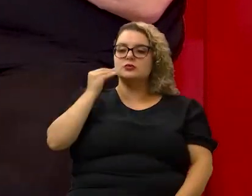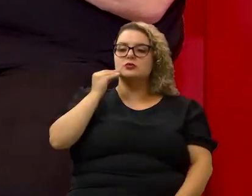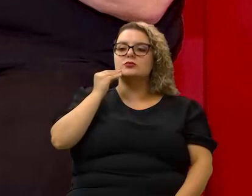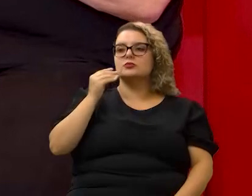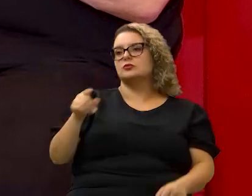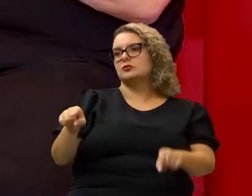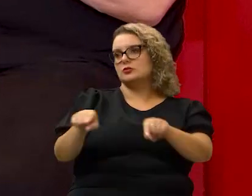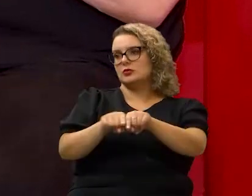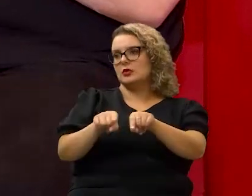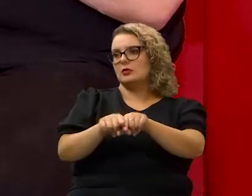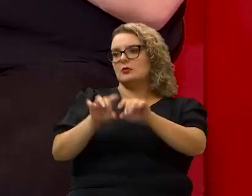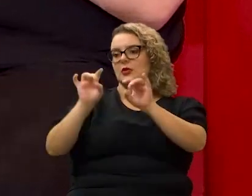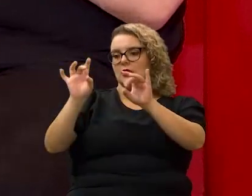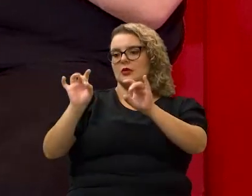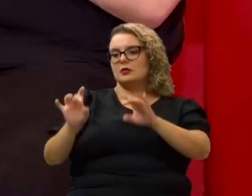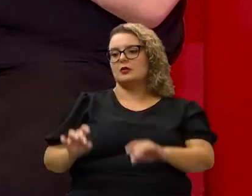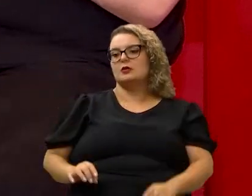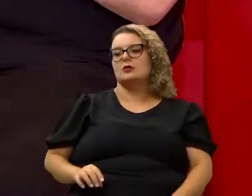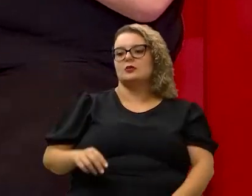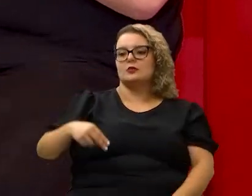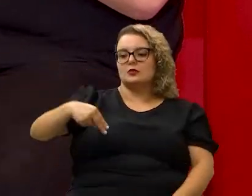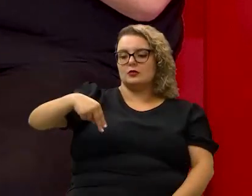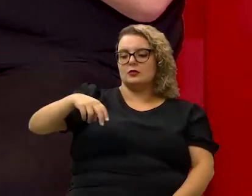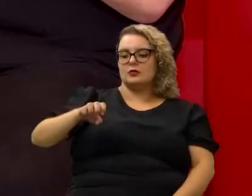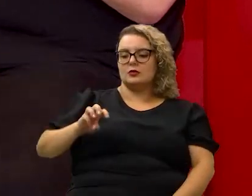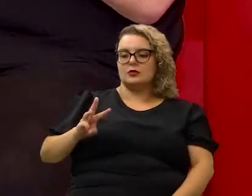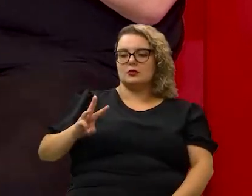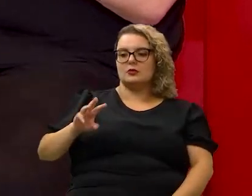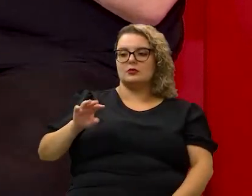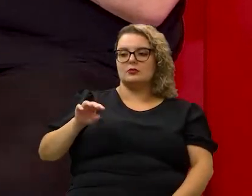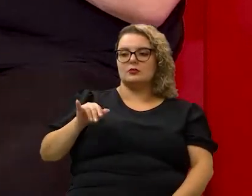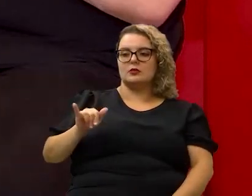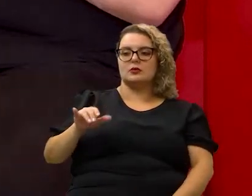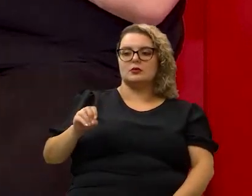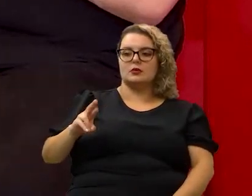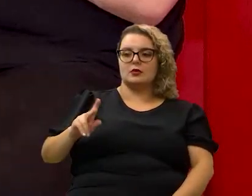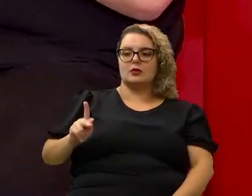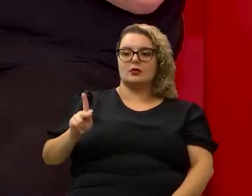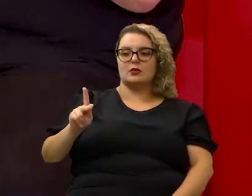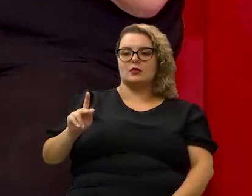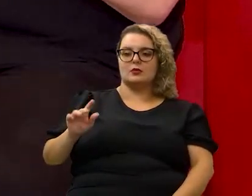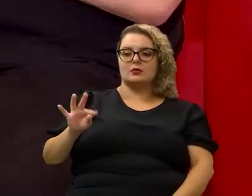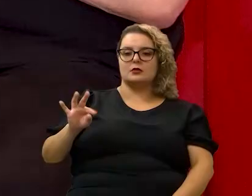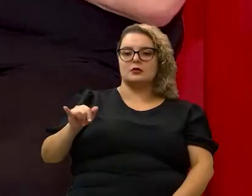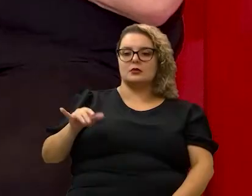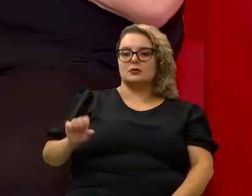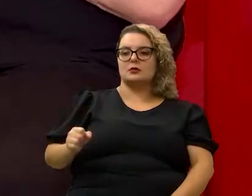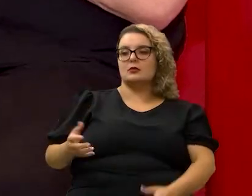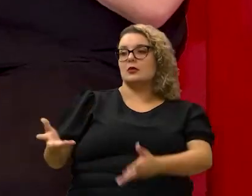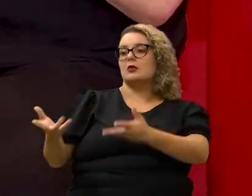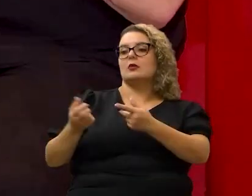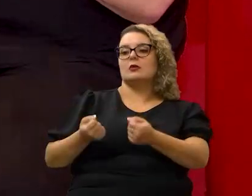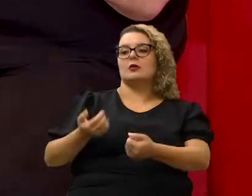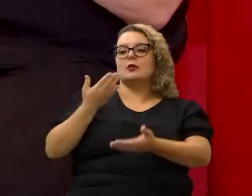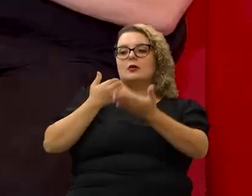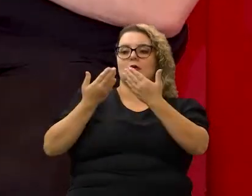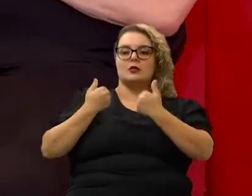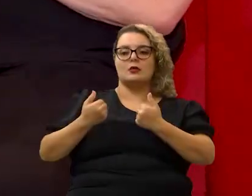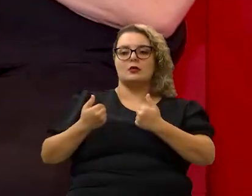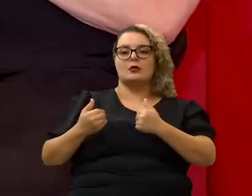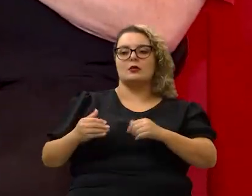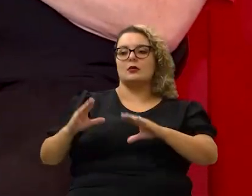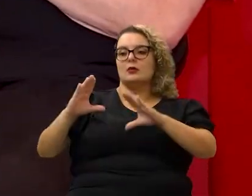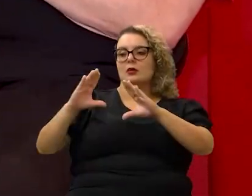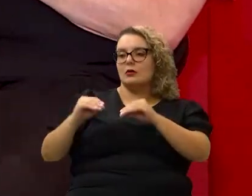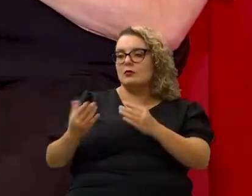teste, também de um especialista do New York Times, a máquina estava convidando para jantar. Puxa vida. Gostaria de jantar